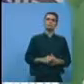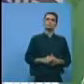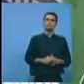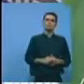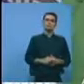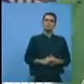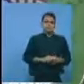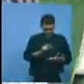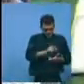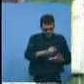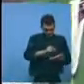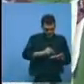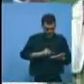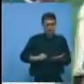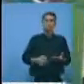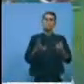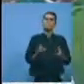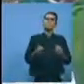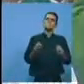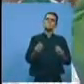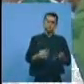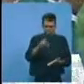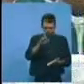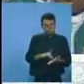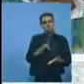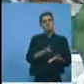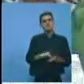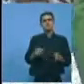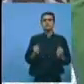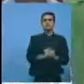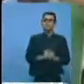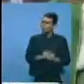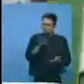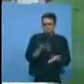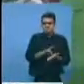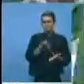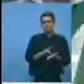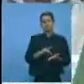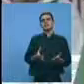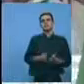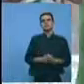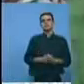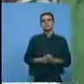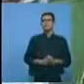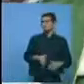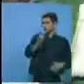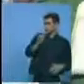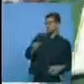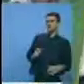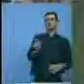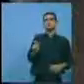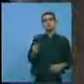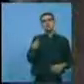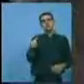sincera, como nos disse há poucos dias no capítulo 3, que infelizmente não podia ainda dar alimento sólido, porque a gente não passava